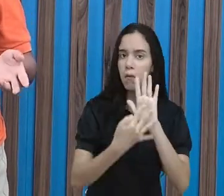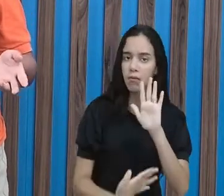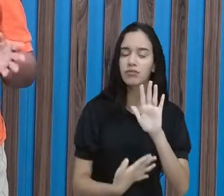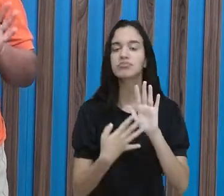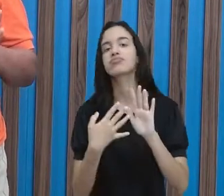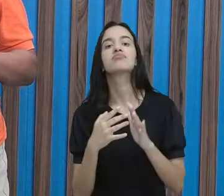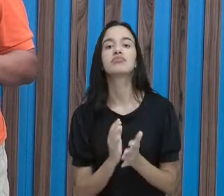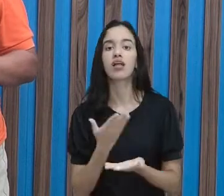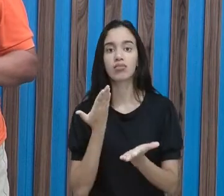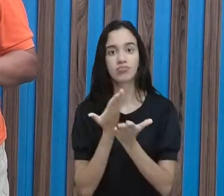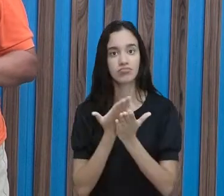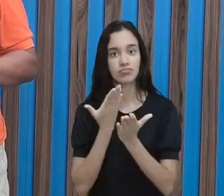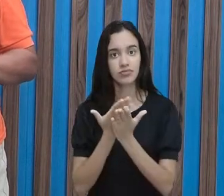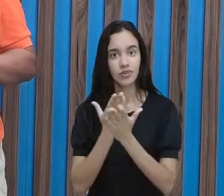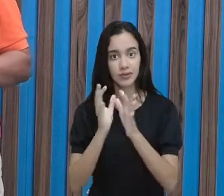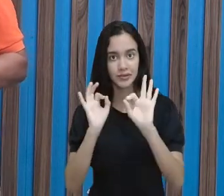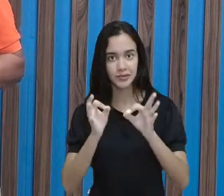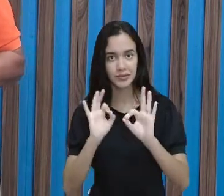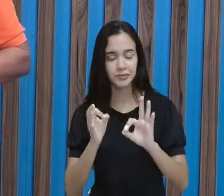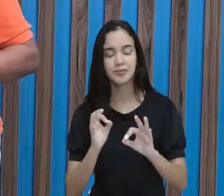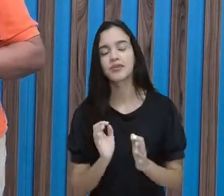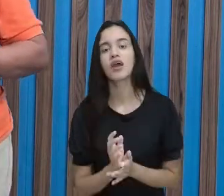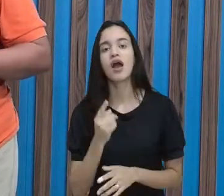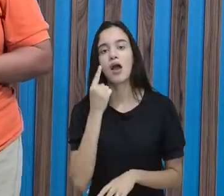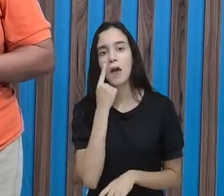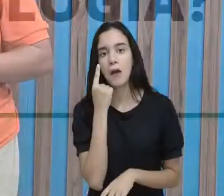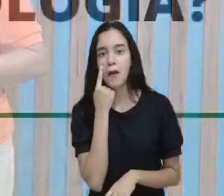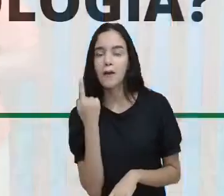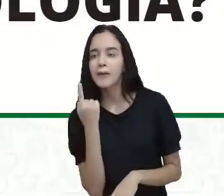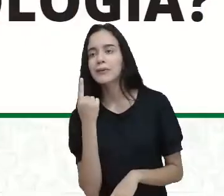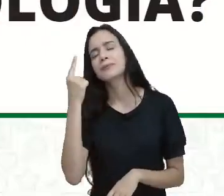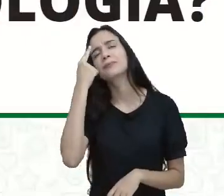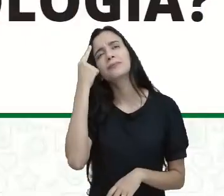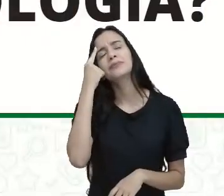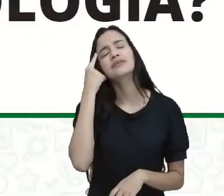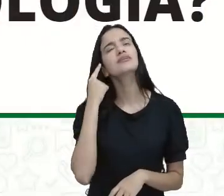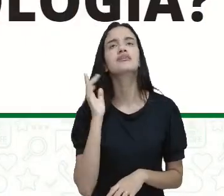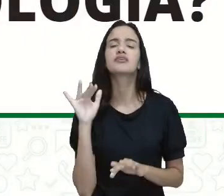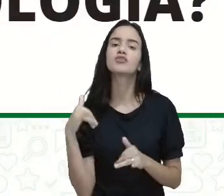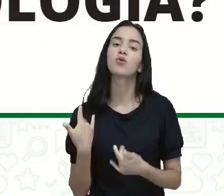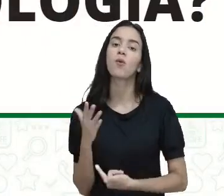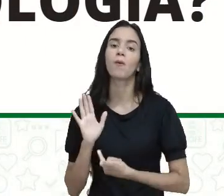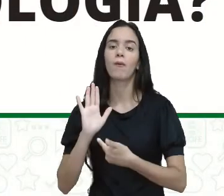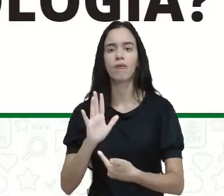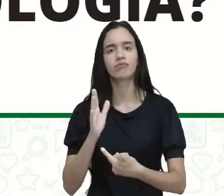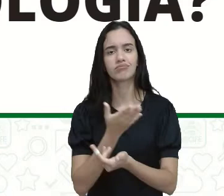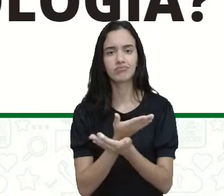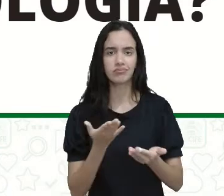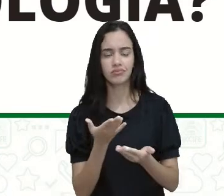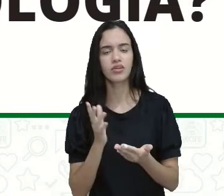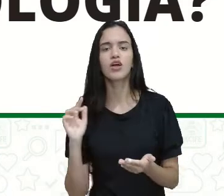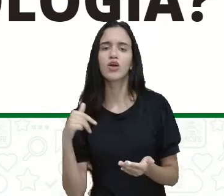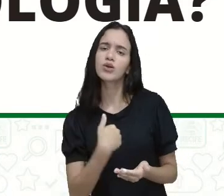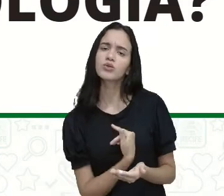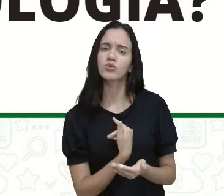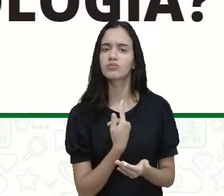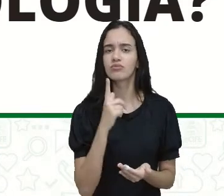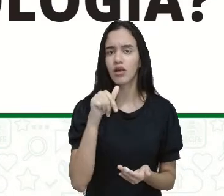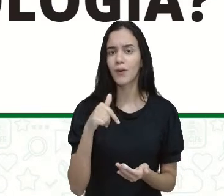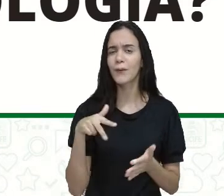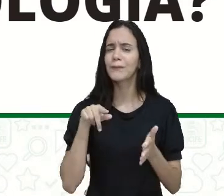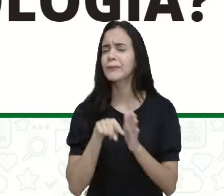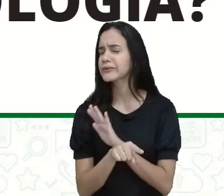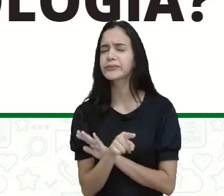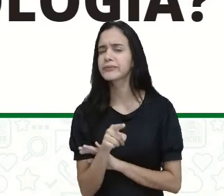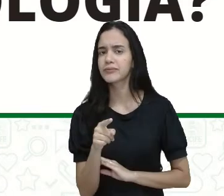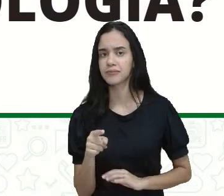nossa aula, certo? Então, pensando nisso aí que eu mostrei para vocês, a gente chega à seguinte